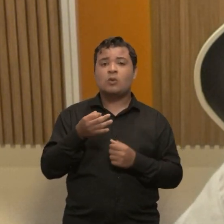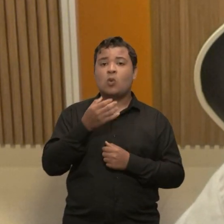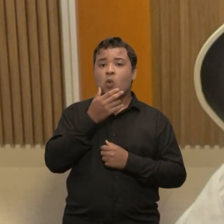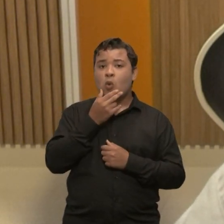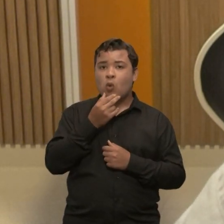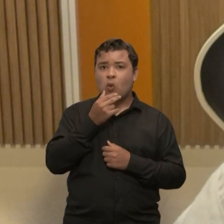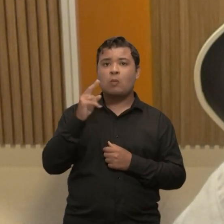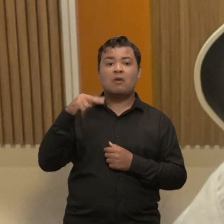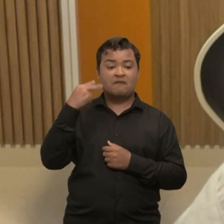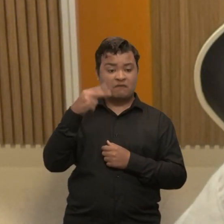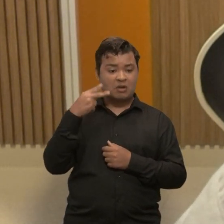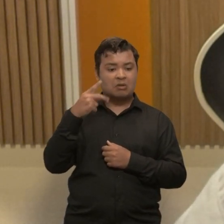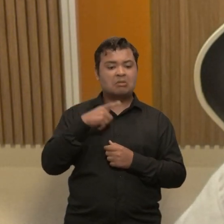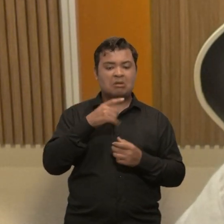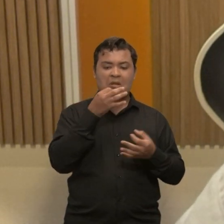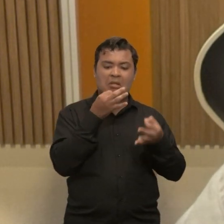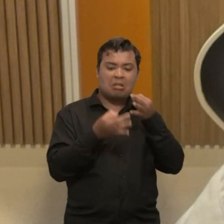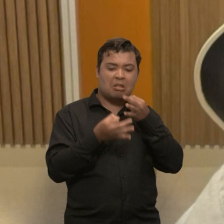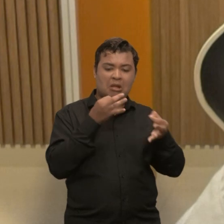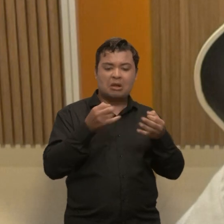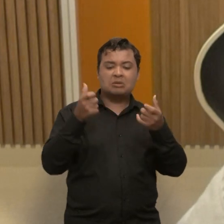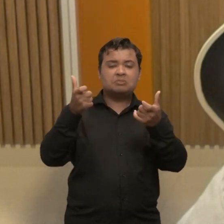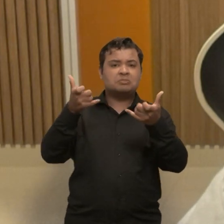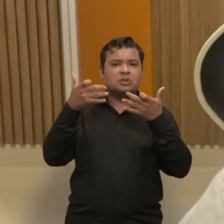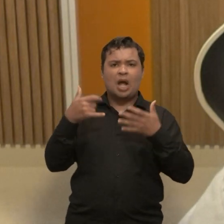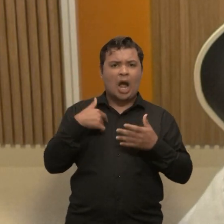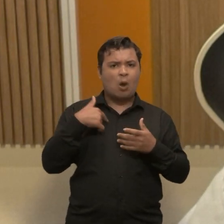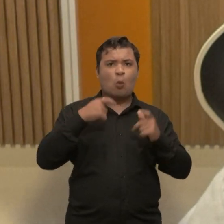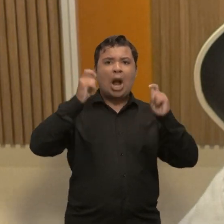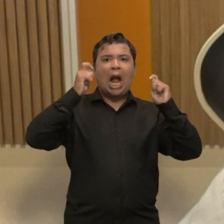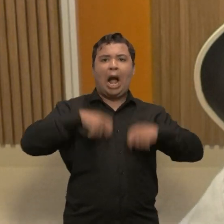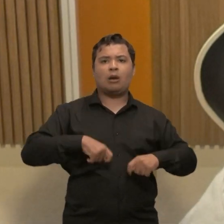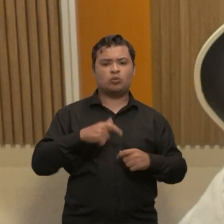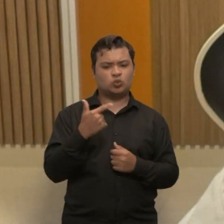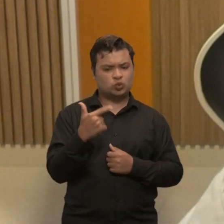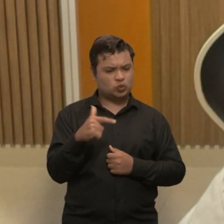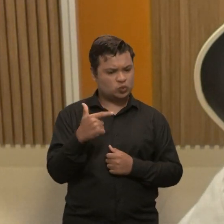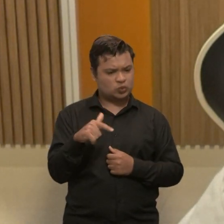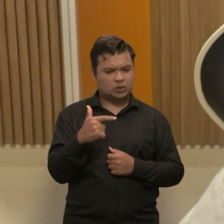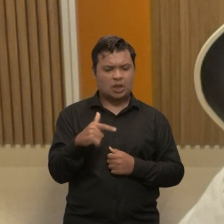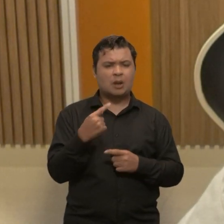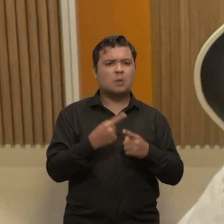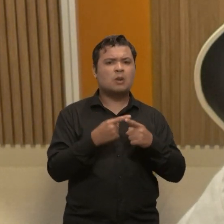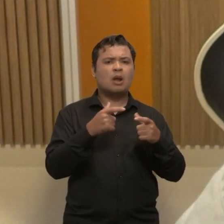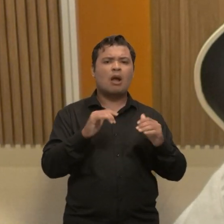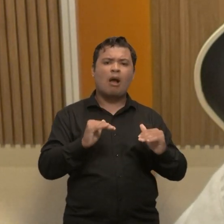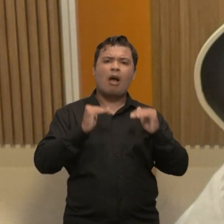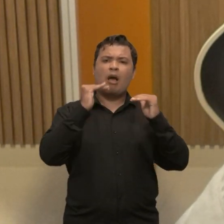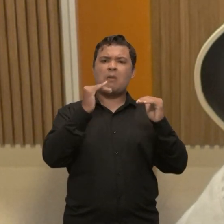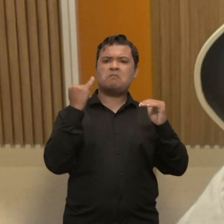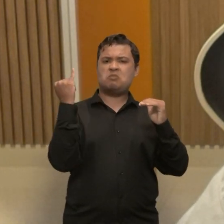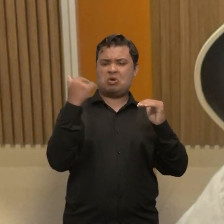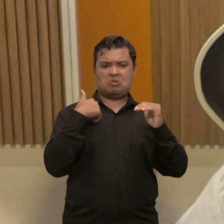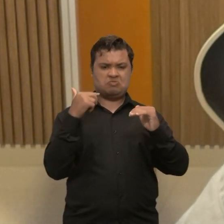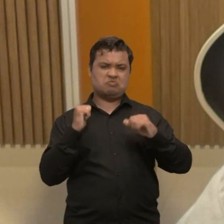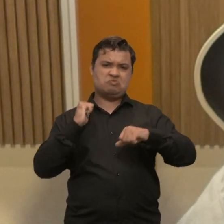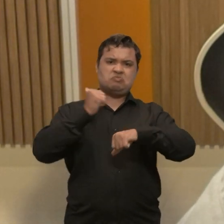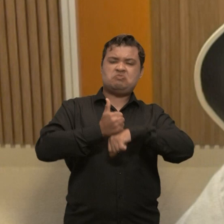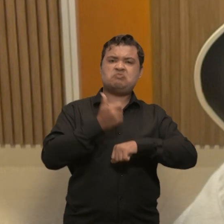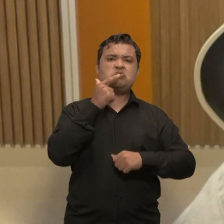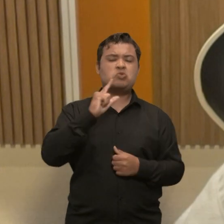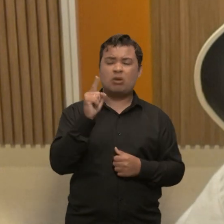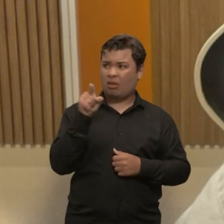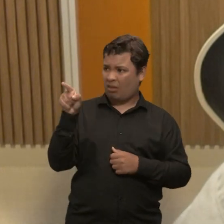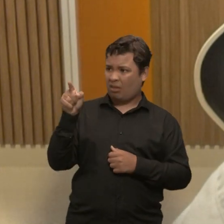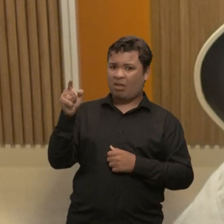no jornal, falando que eu não tinha capacidade de assumir um espaço tão importante. Então, a gente sente